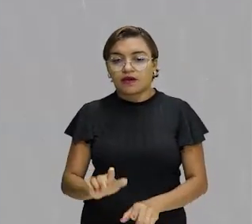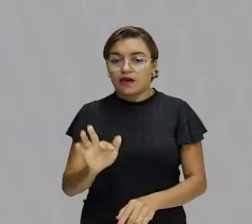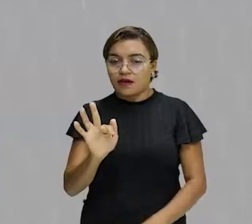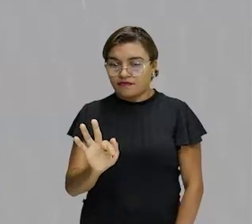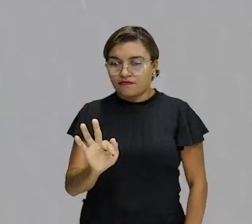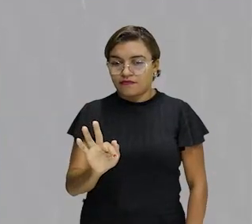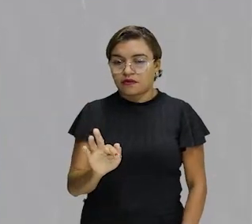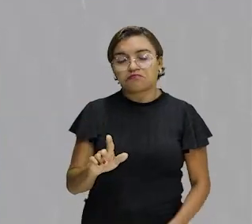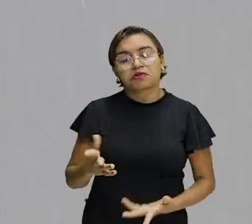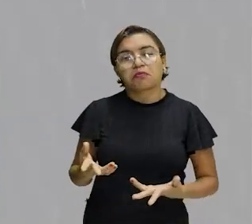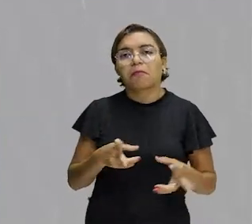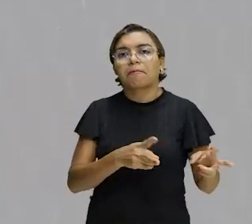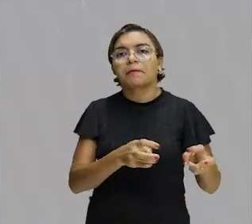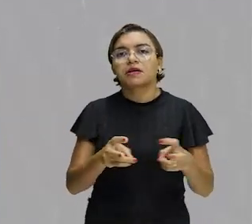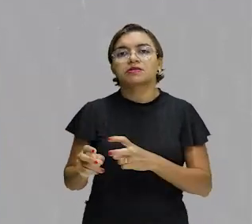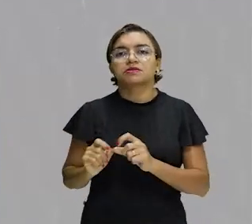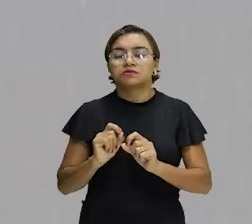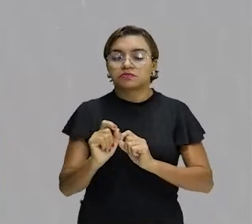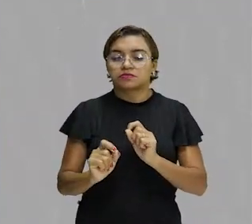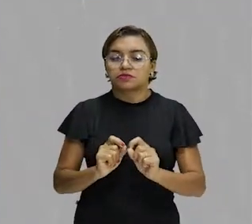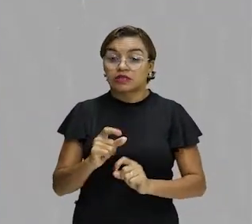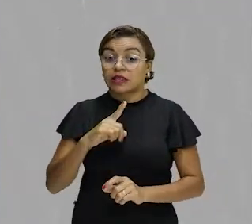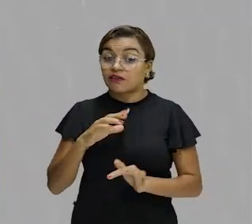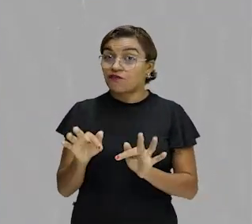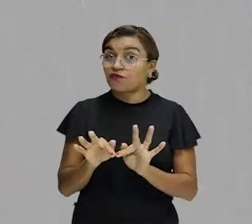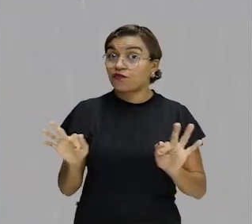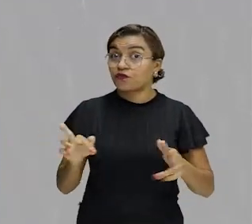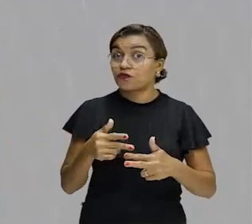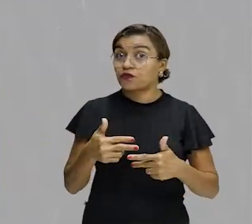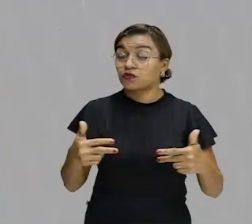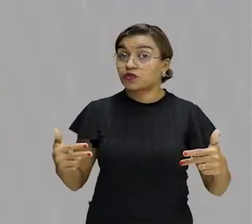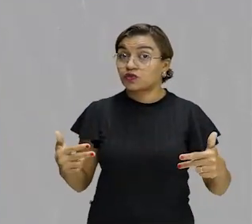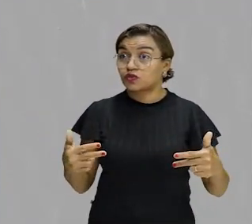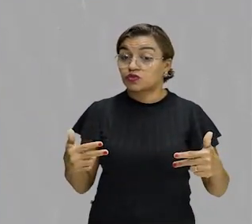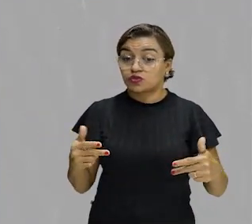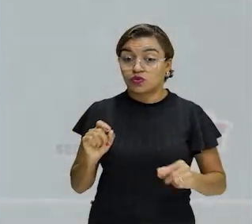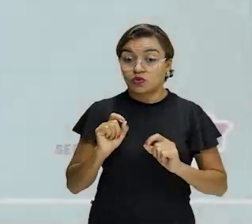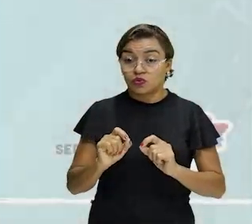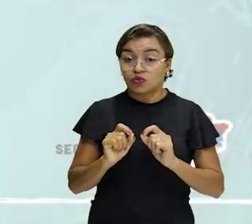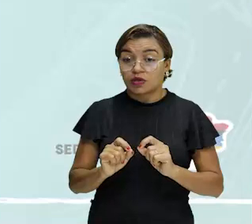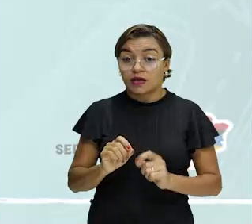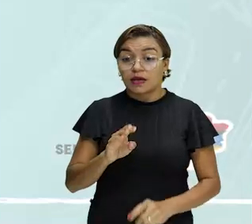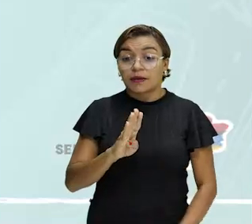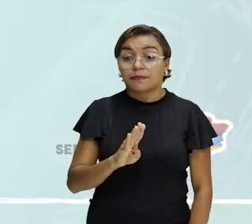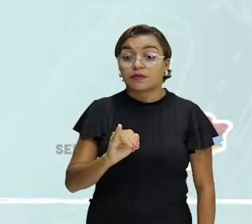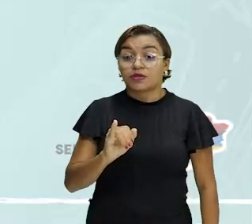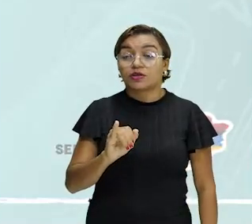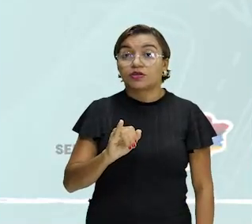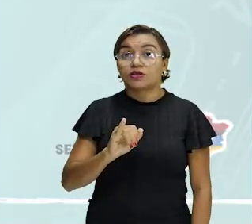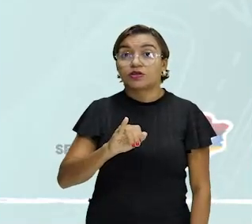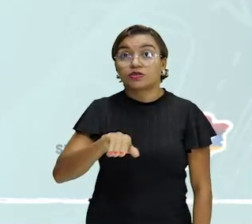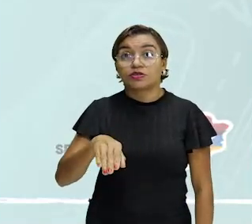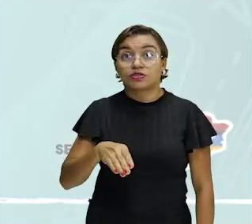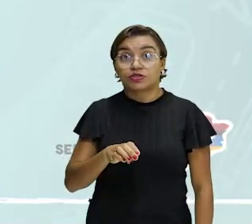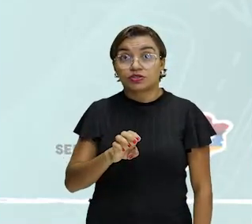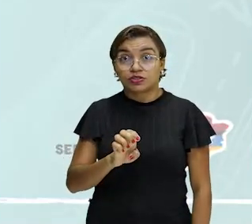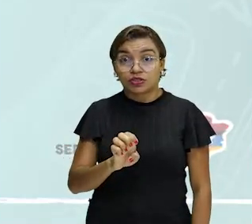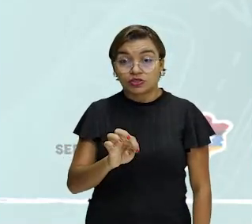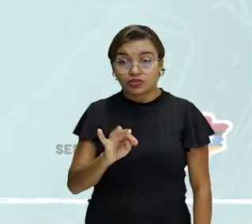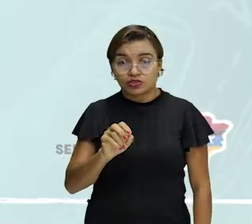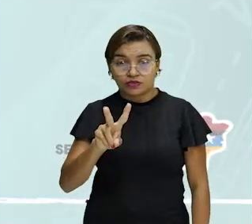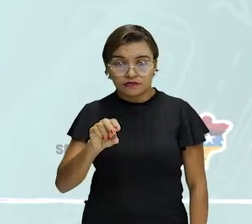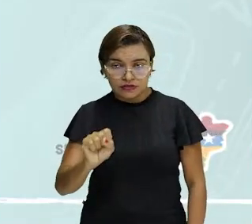conjuntos. Olha o termo que eu usei. Eu não estou apenas invertendo. Eu tenho duas funções